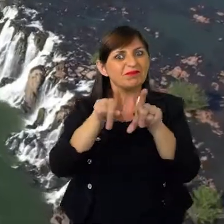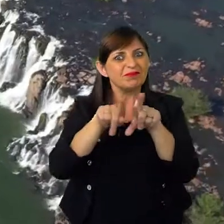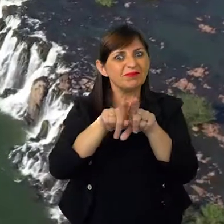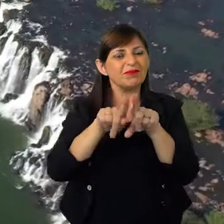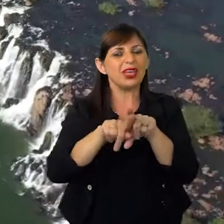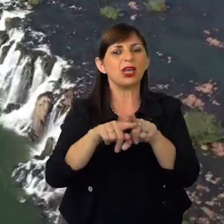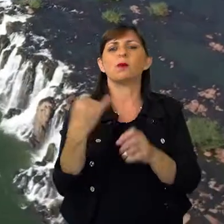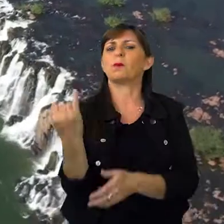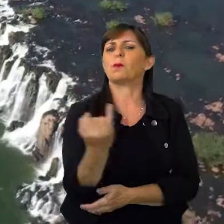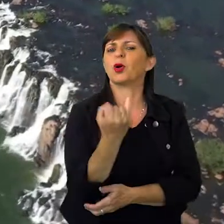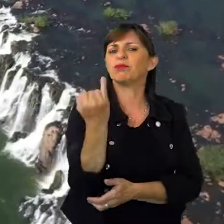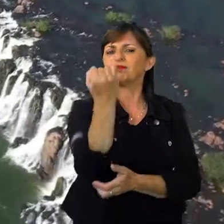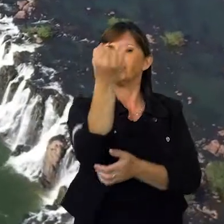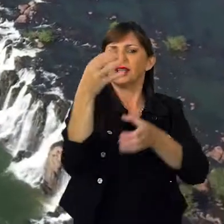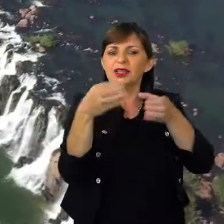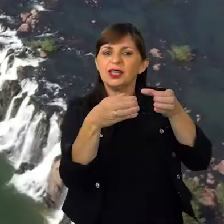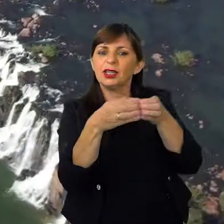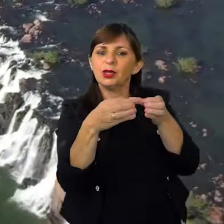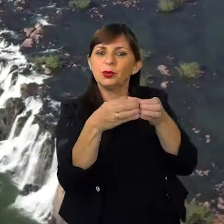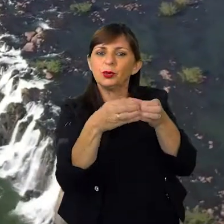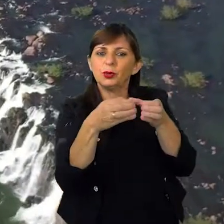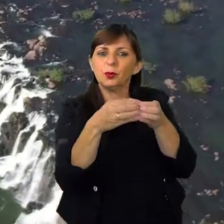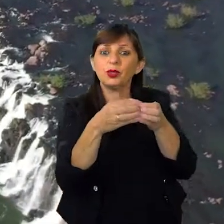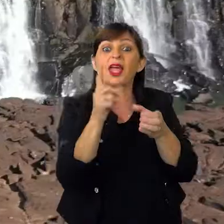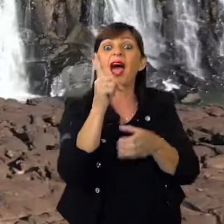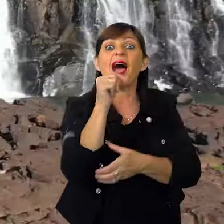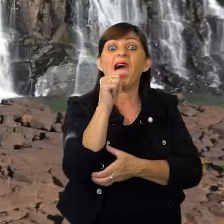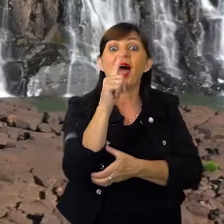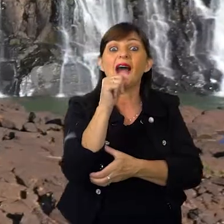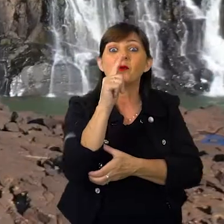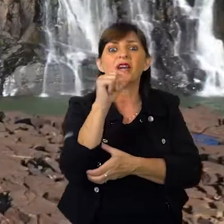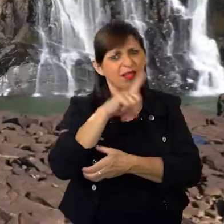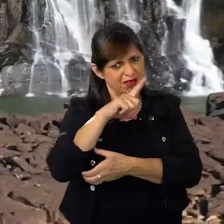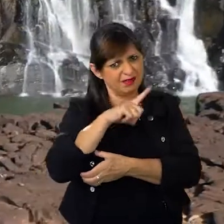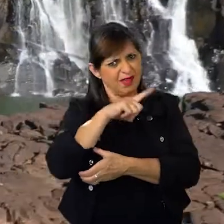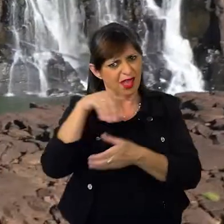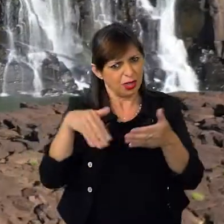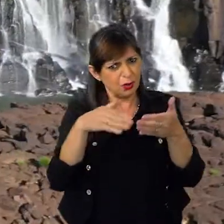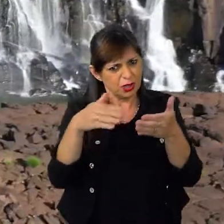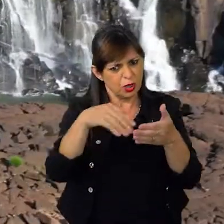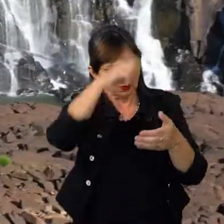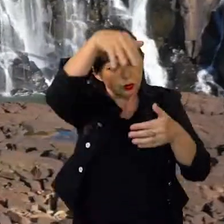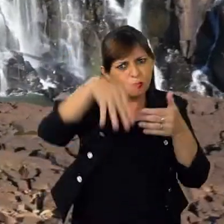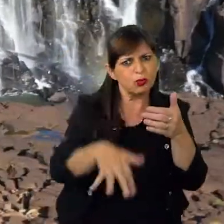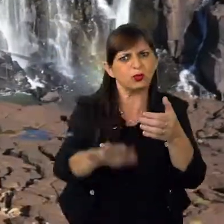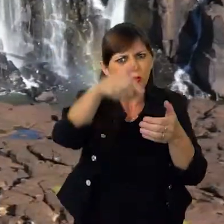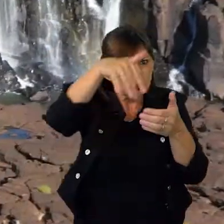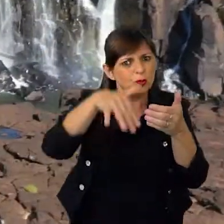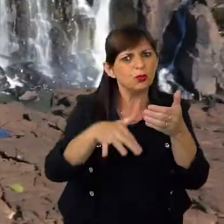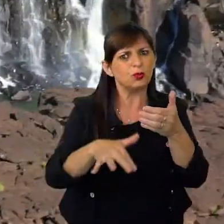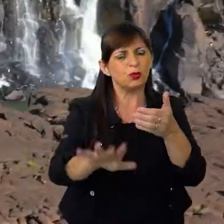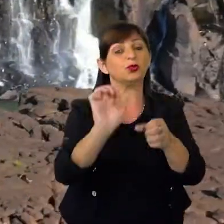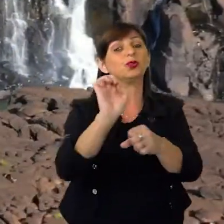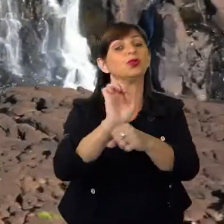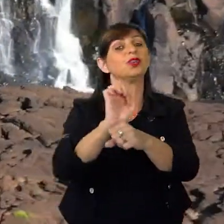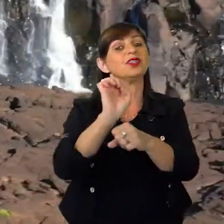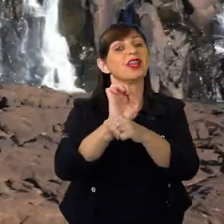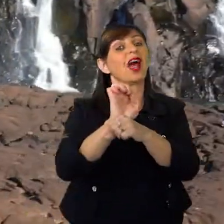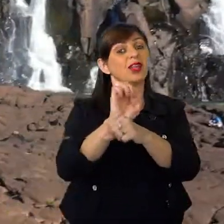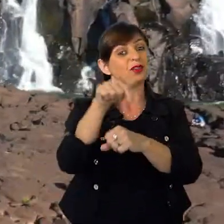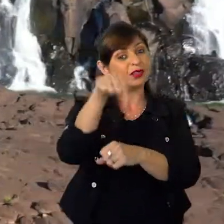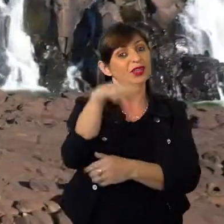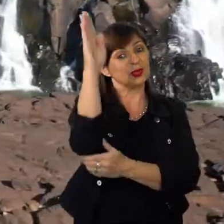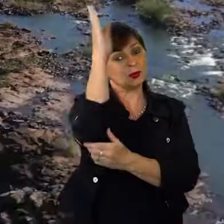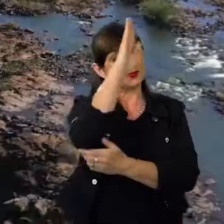conarh é um importante conjunto de quedas da água entre Noroeste do município de derrubadas no estado brasileiro do Rio Grande do